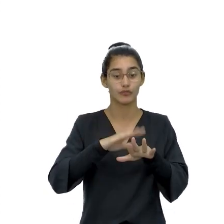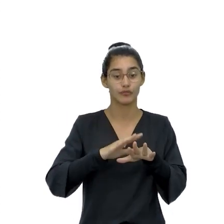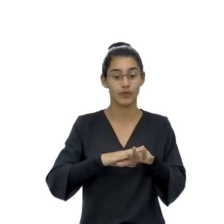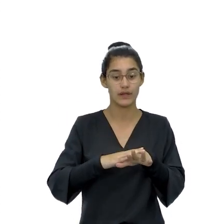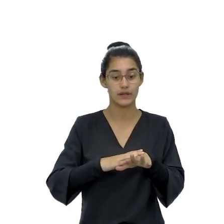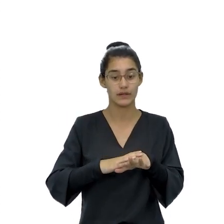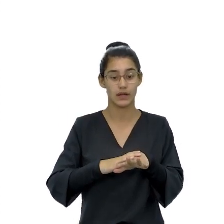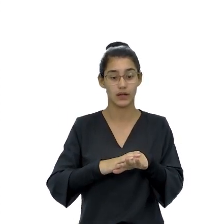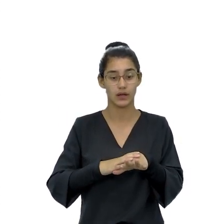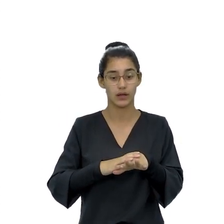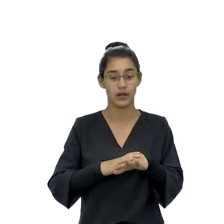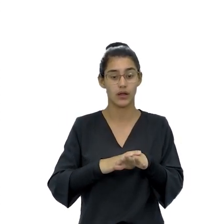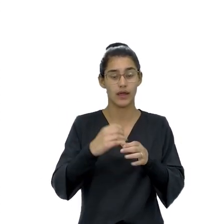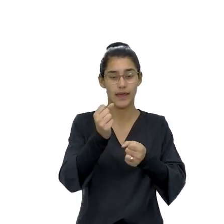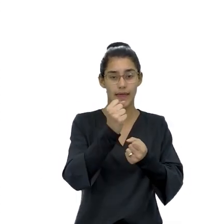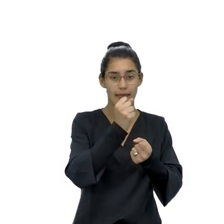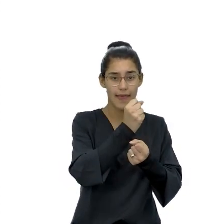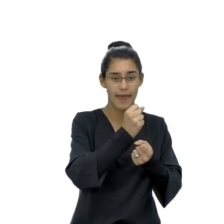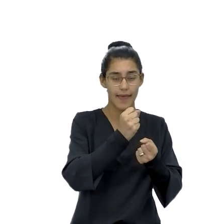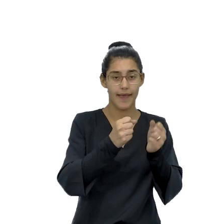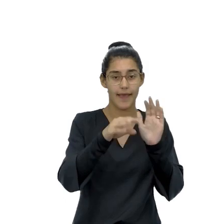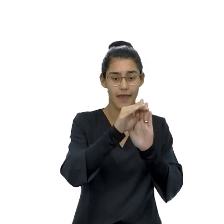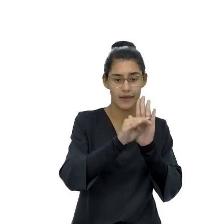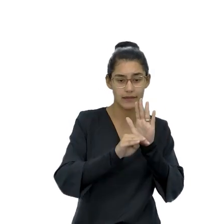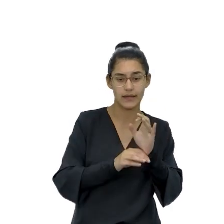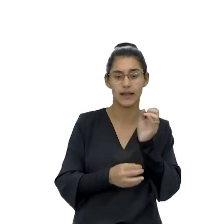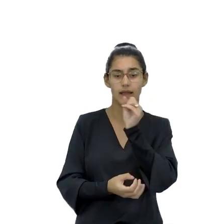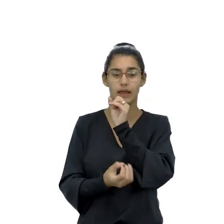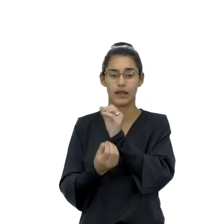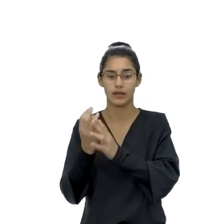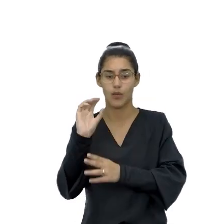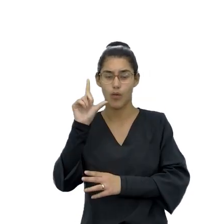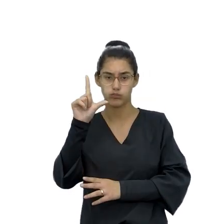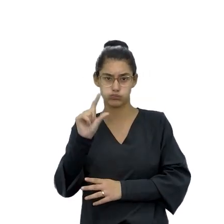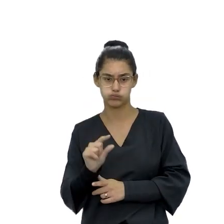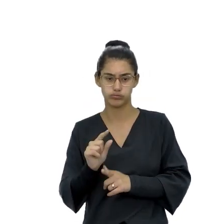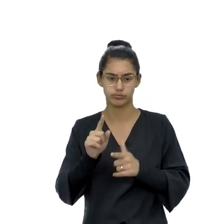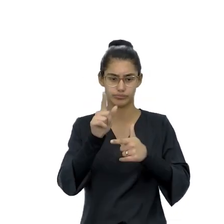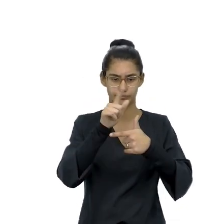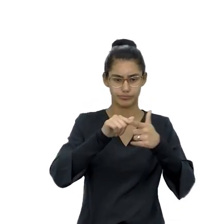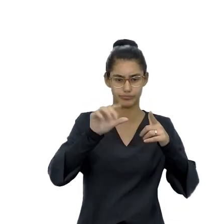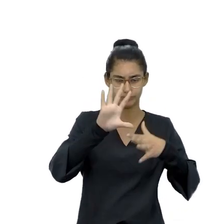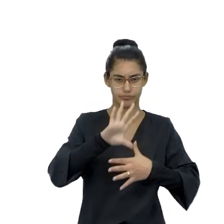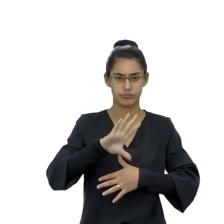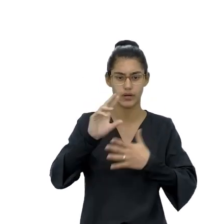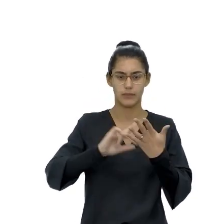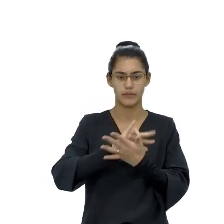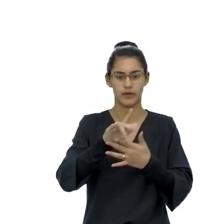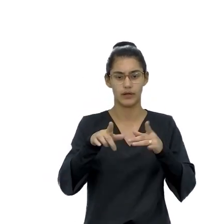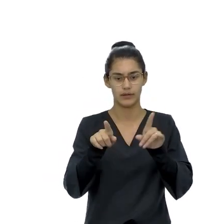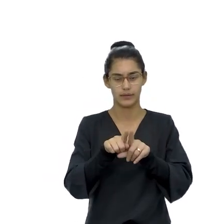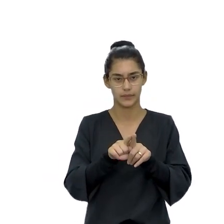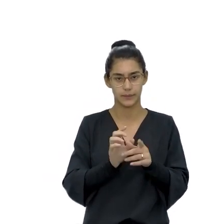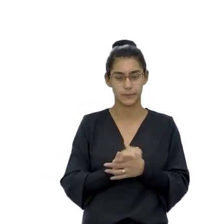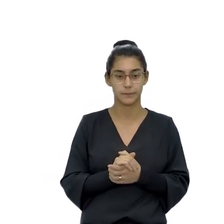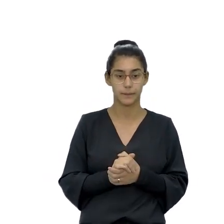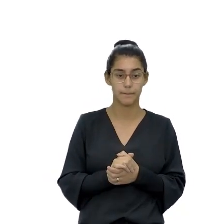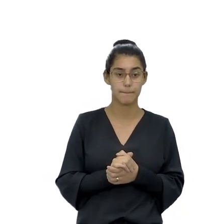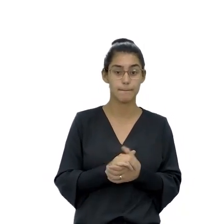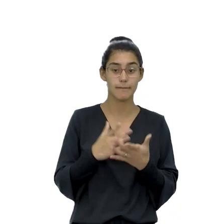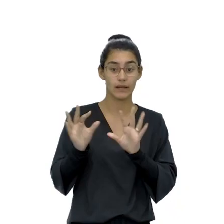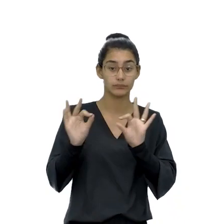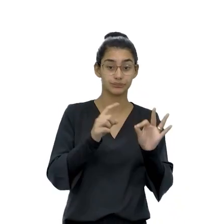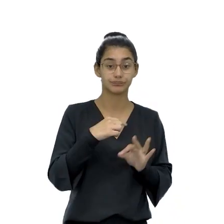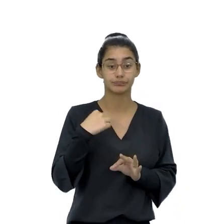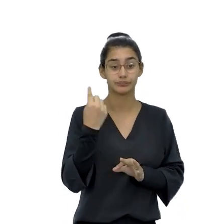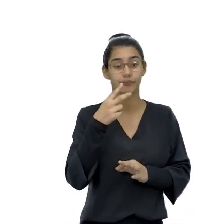com receitas, nós vamos trabalhar com ampliação ou redução de escalas em mapas e outras possibilidades. Então, seguindo aqui,